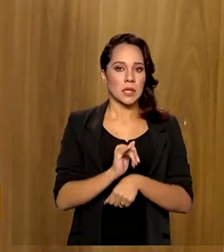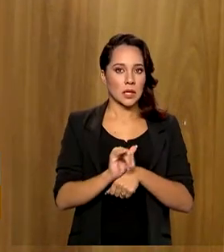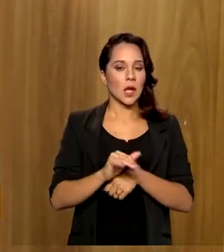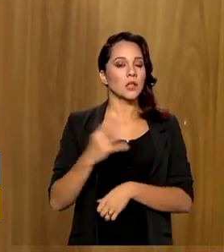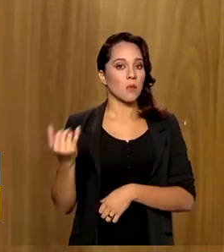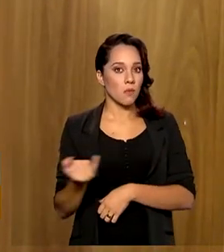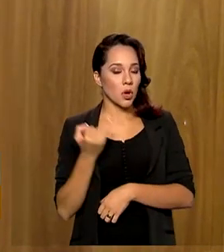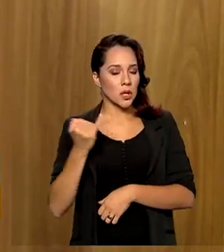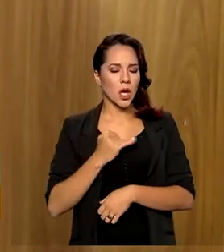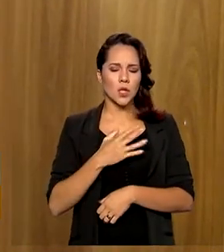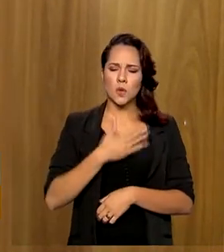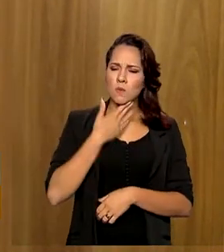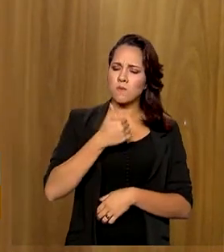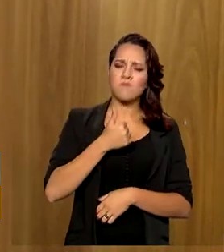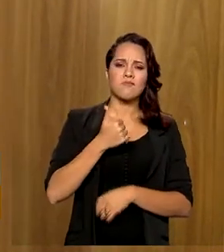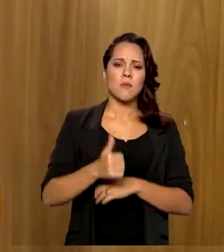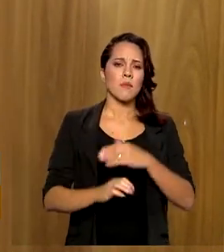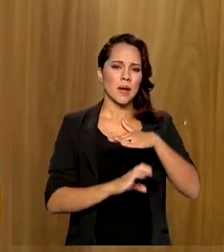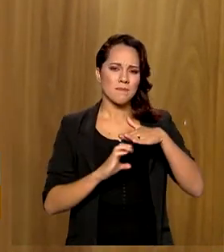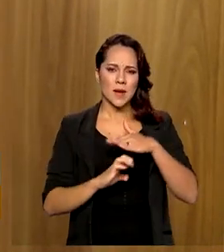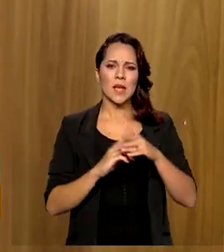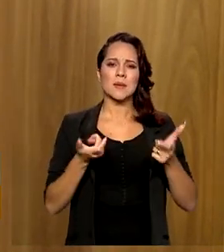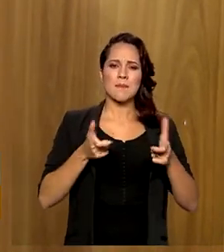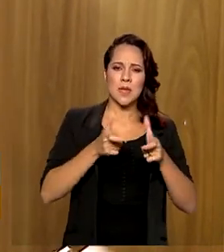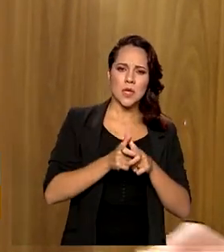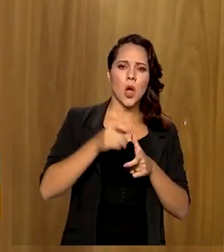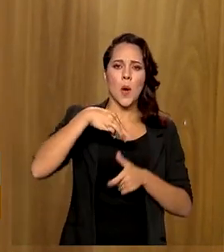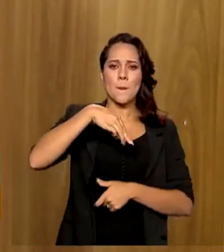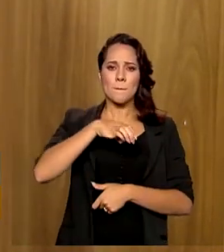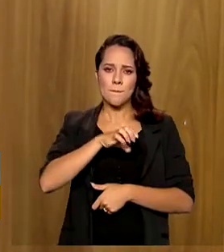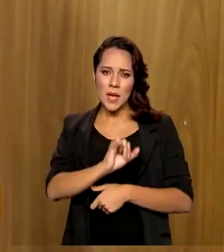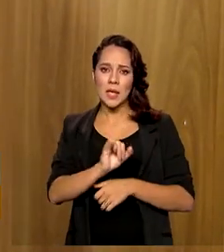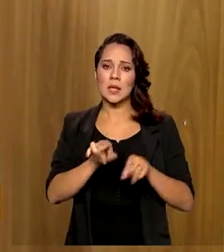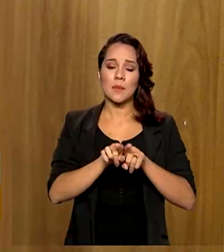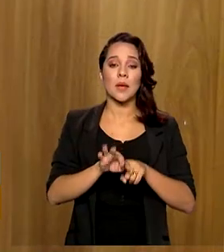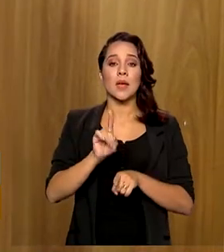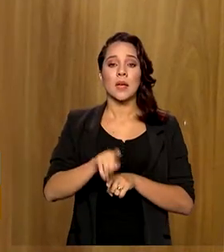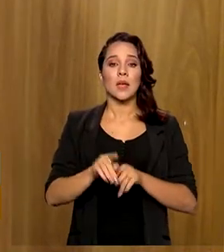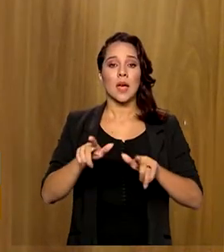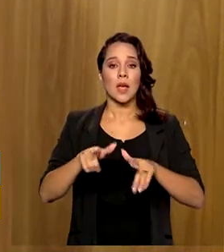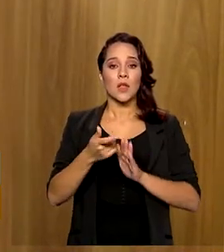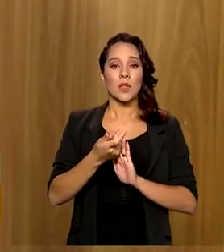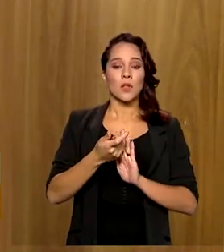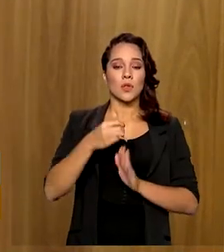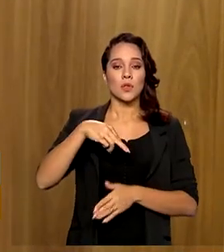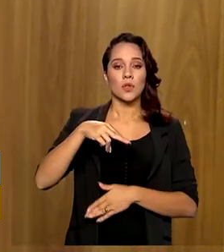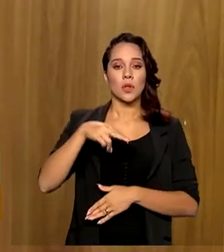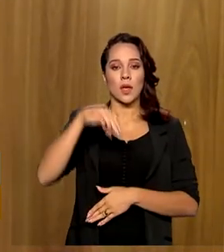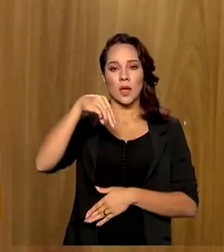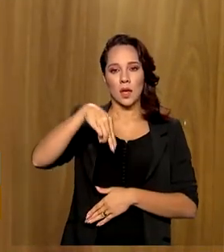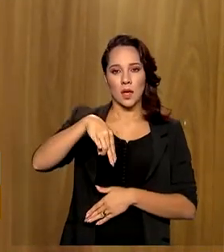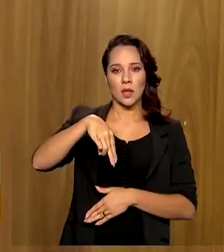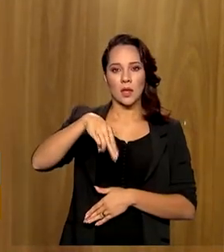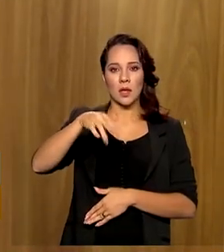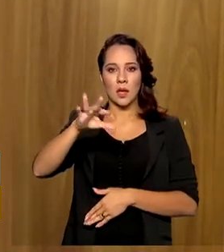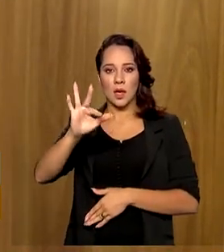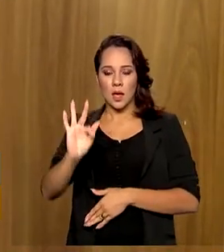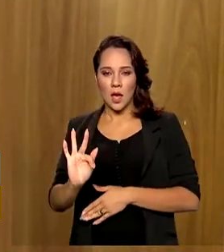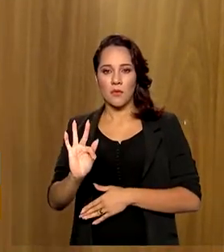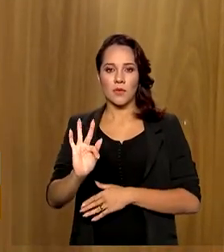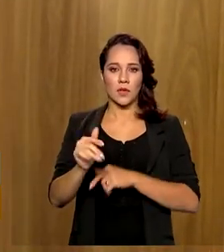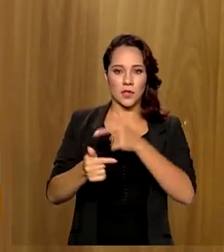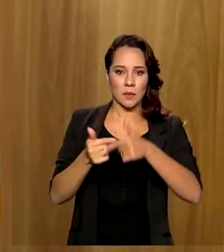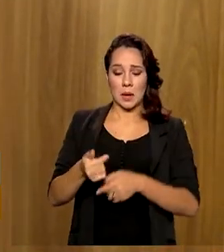super positiva para micro e pequena empresa em especial, para o MEI inclusive, que é a nota fiscal eletrônica de serviço. O